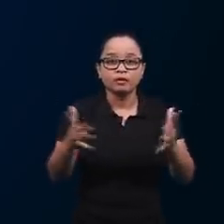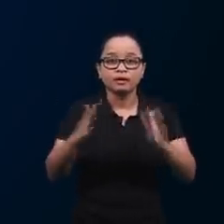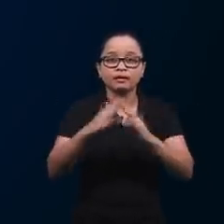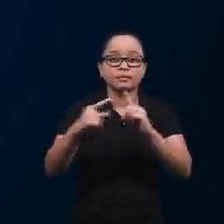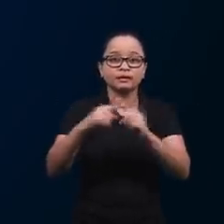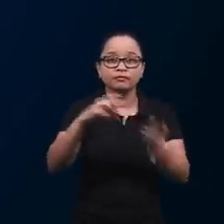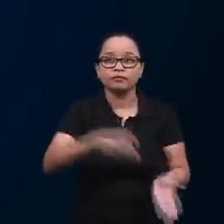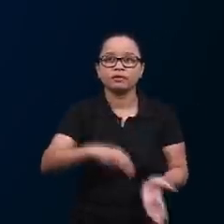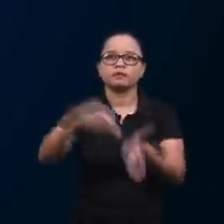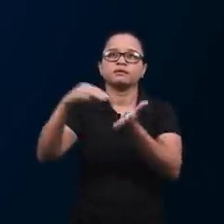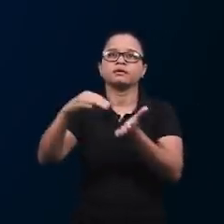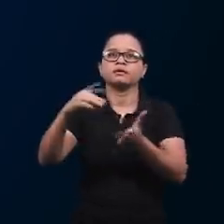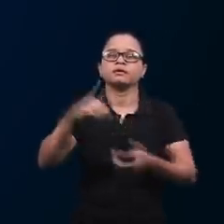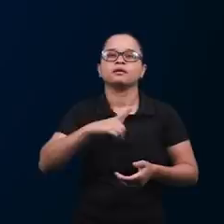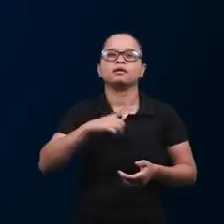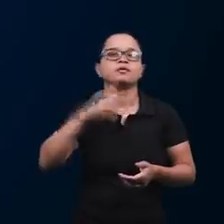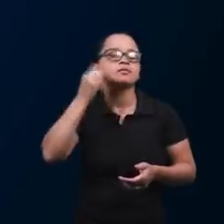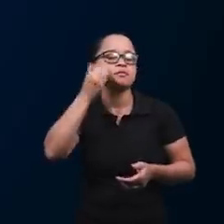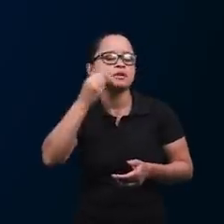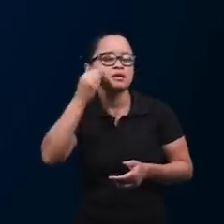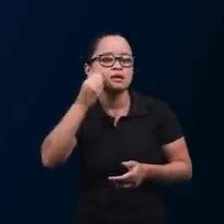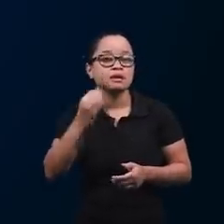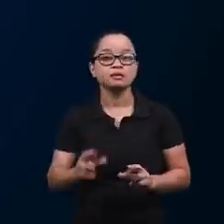lhe disse Christian Maranatha